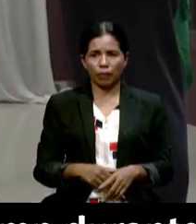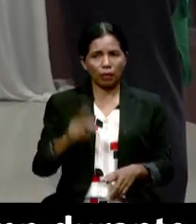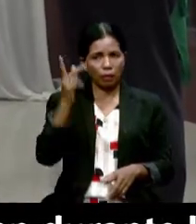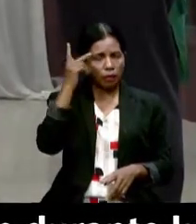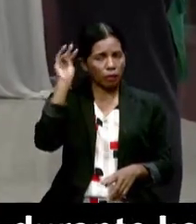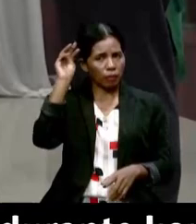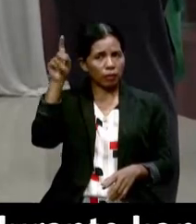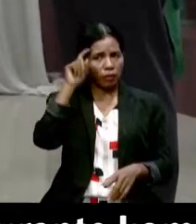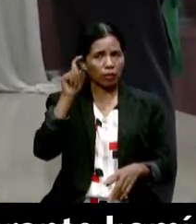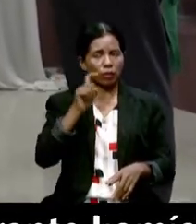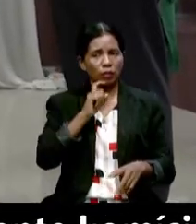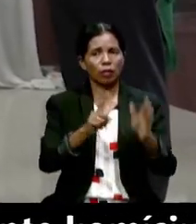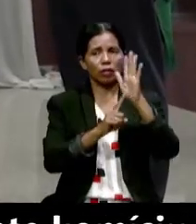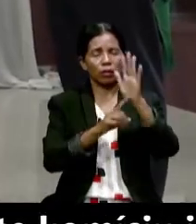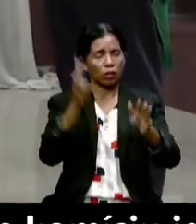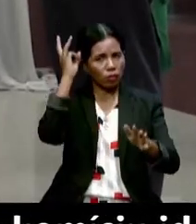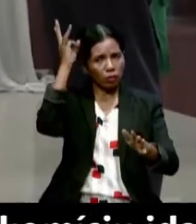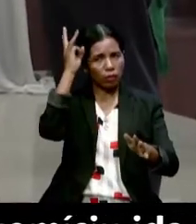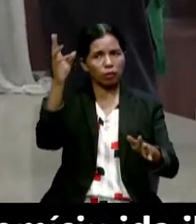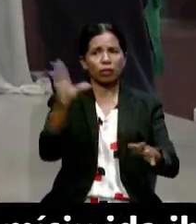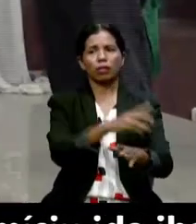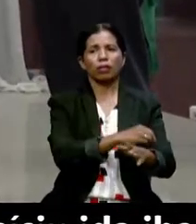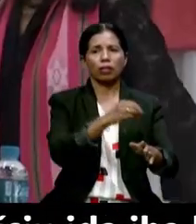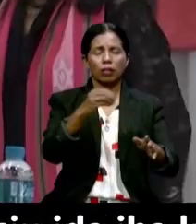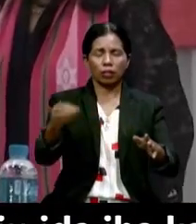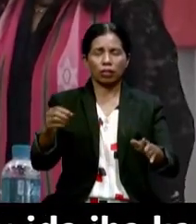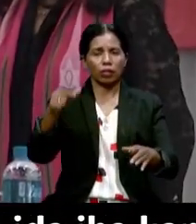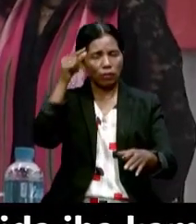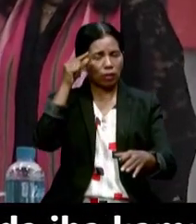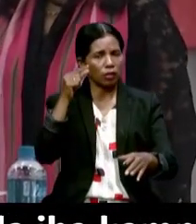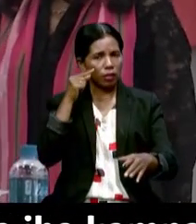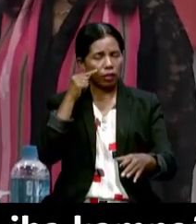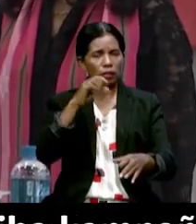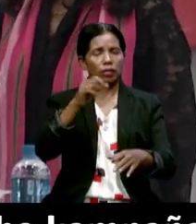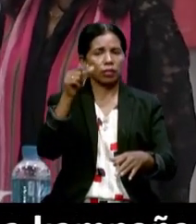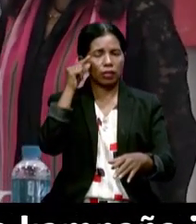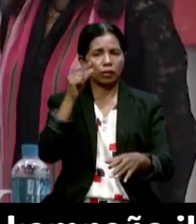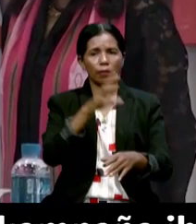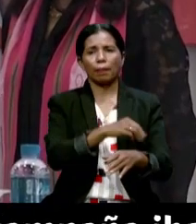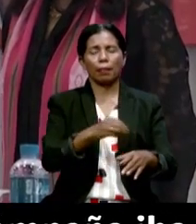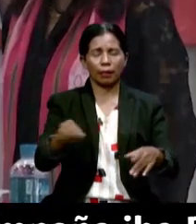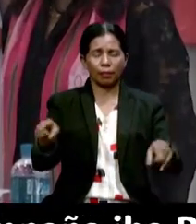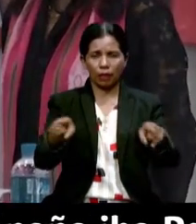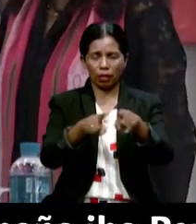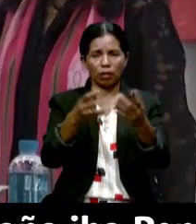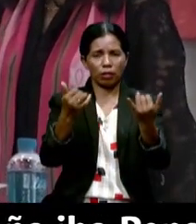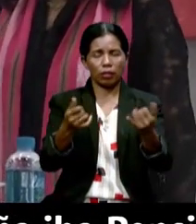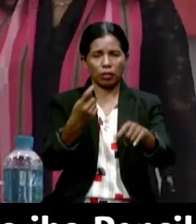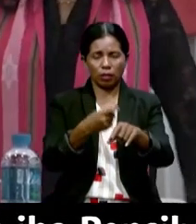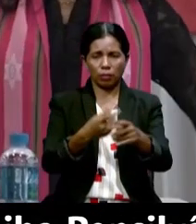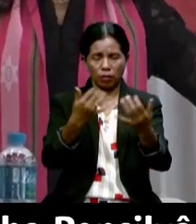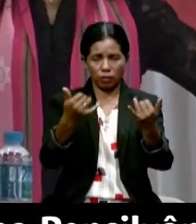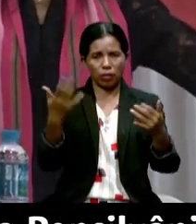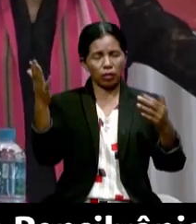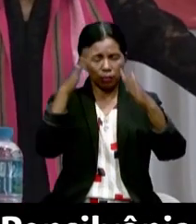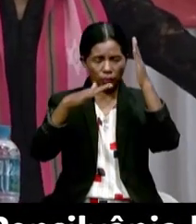Primeiro-ministro Kairala Sanana Guzmão hatu preocupação né e a fórum diálogo igualdade de gênero entre se fsukusira Sanana hateten dadau né situação ne be acontece